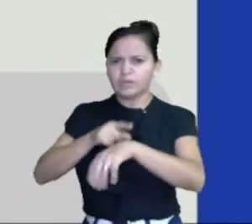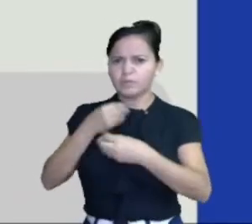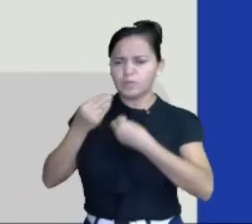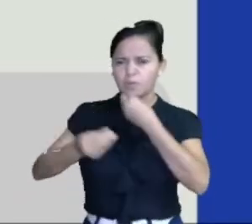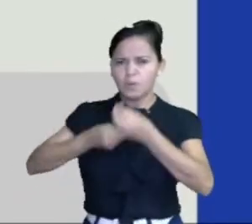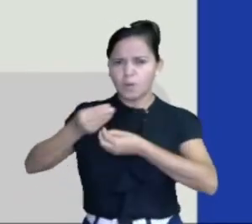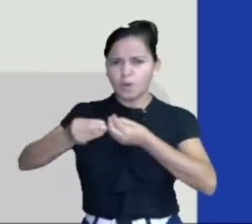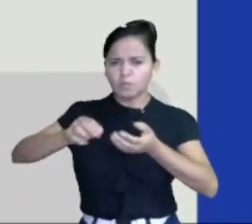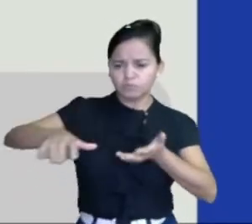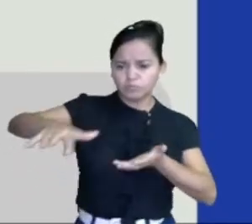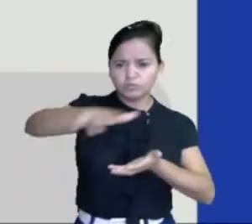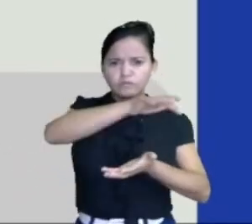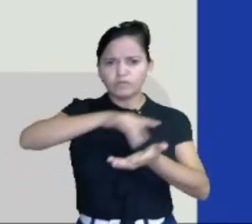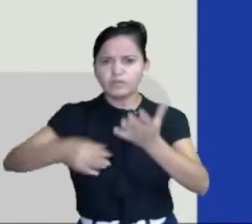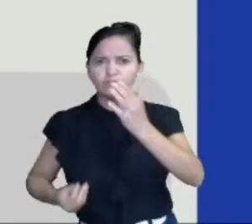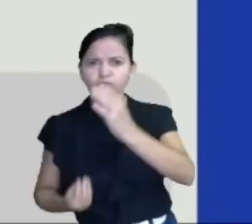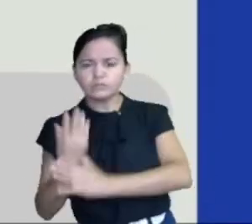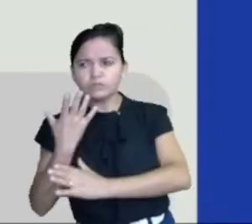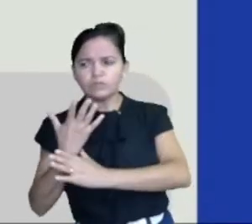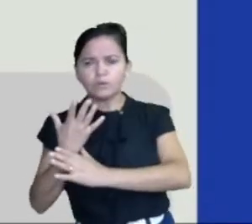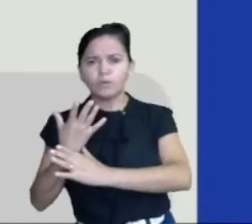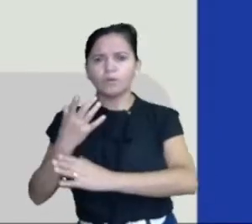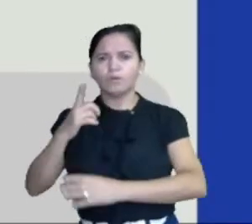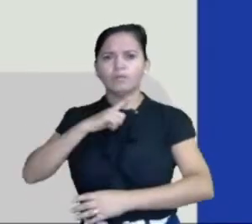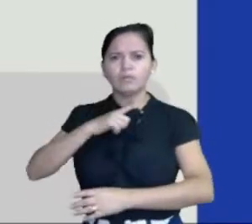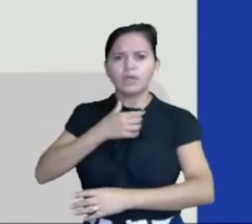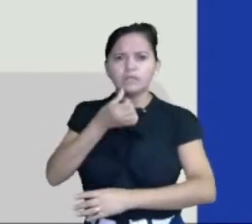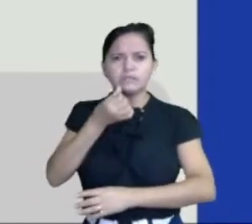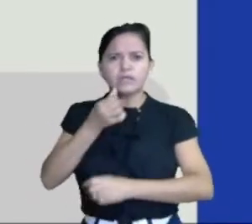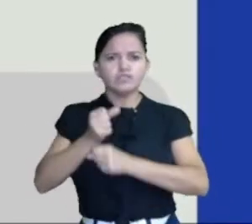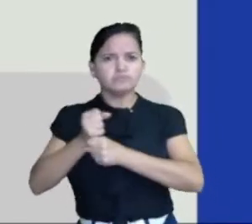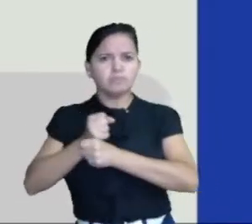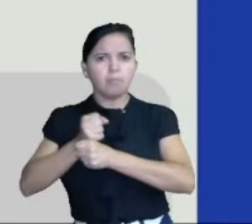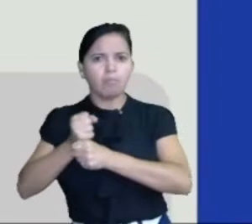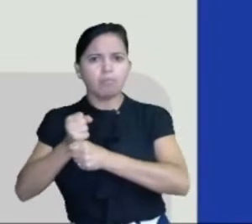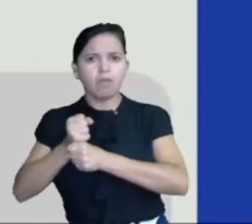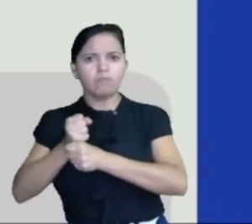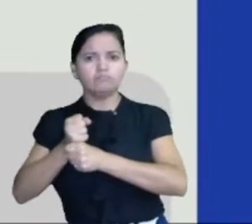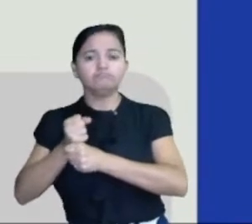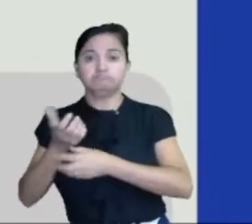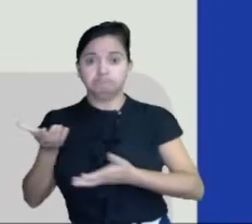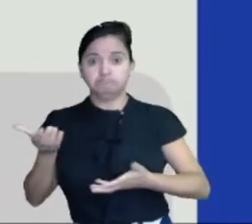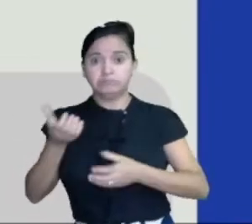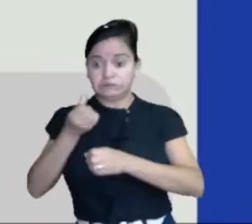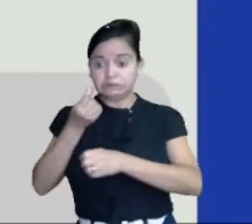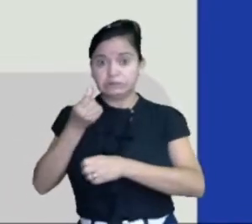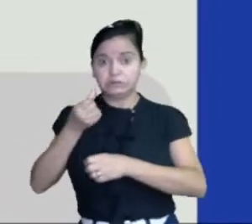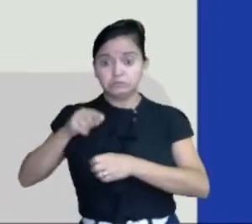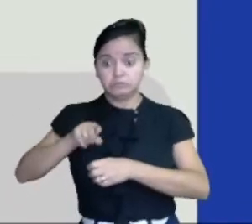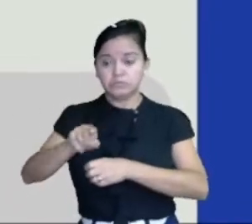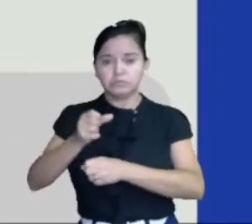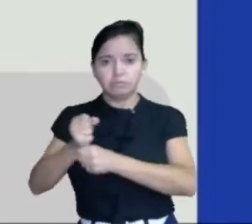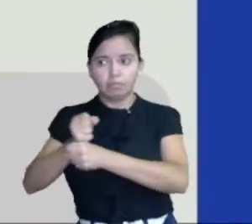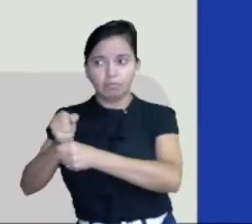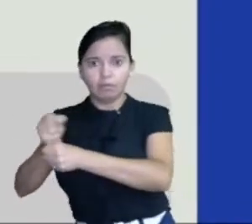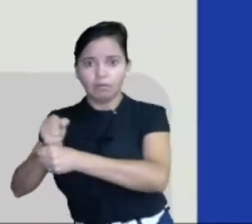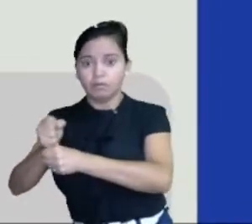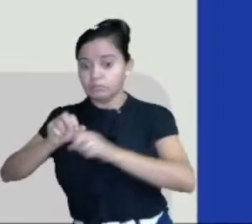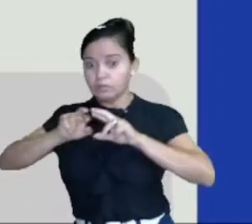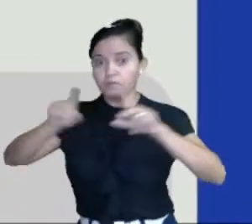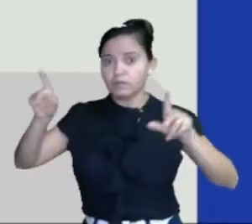do universo, que para eles teria cerca de 6 mil anos. Então, é diferente desse calendário que nós